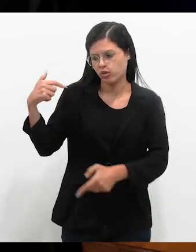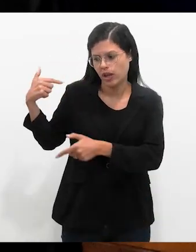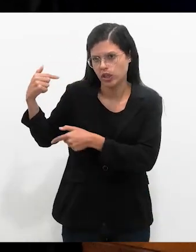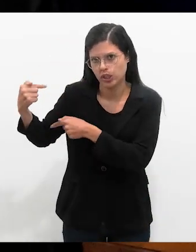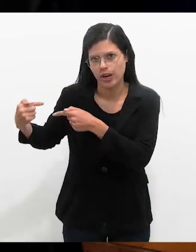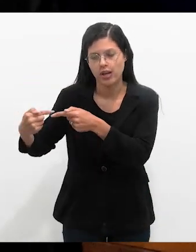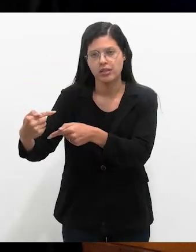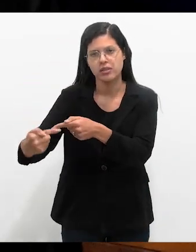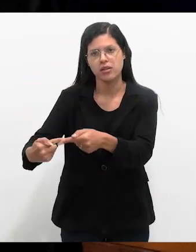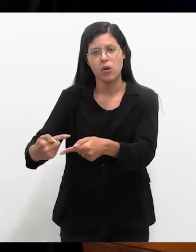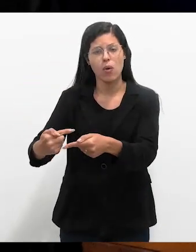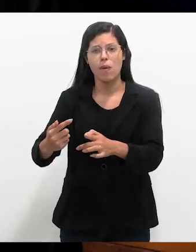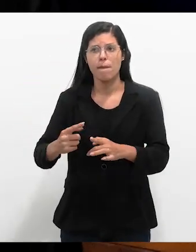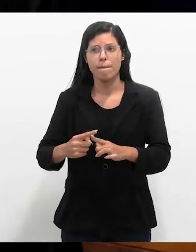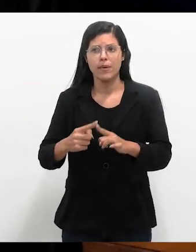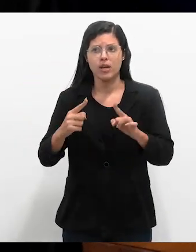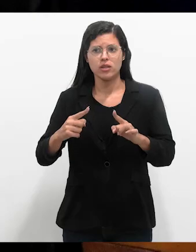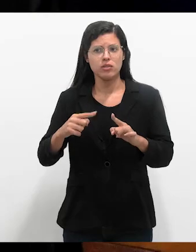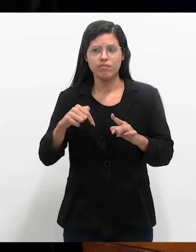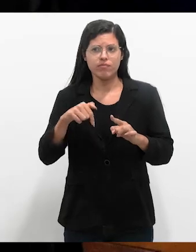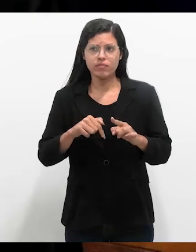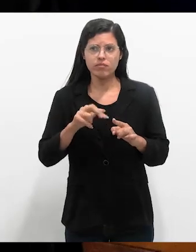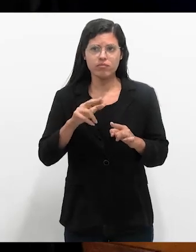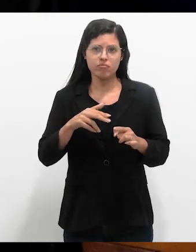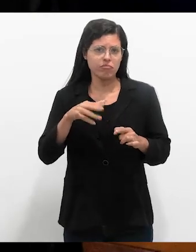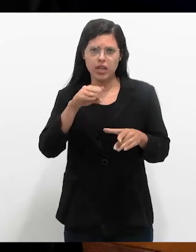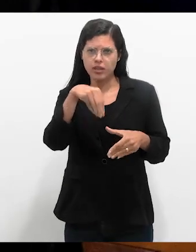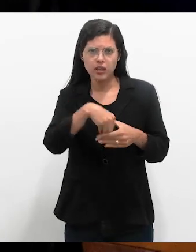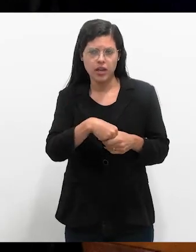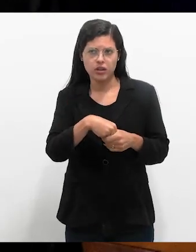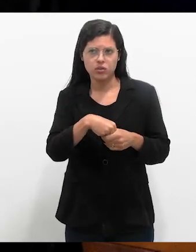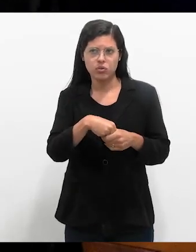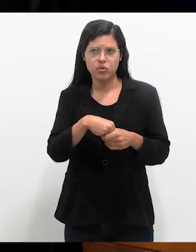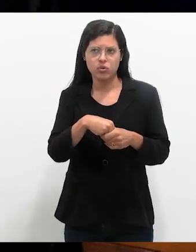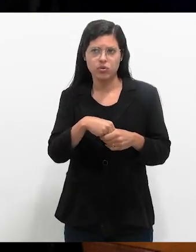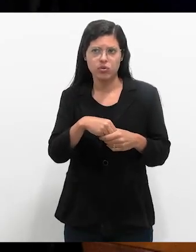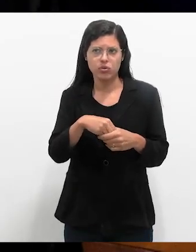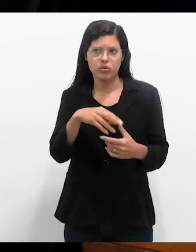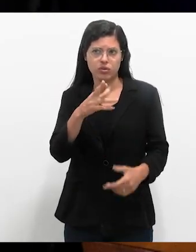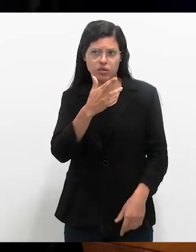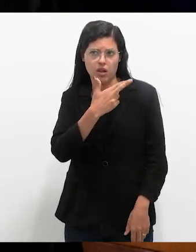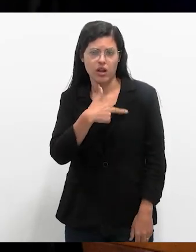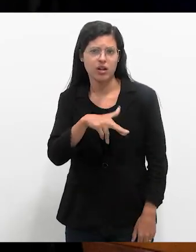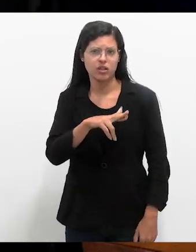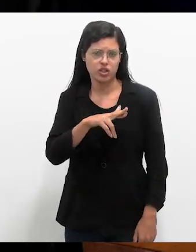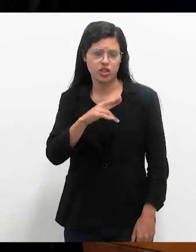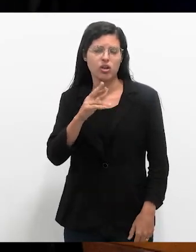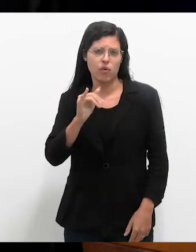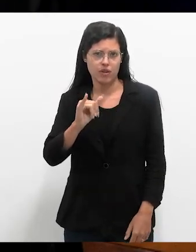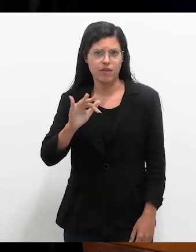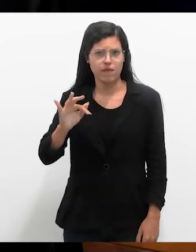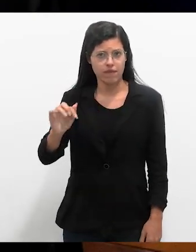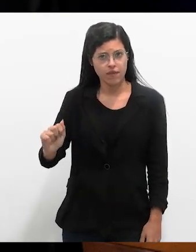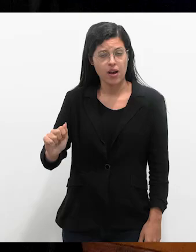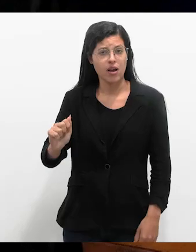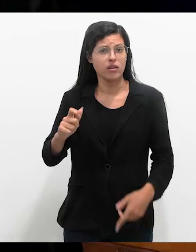né? Mas não necessariamente ele faça parte da religião da qual ficou conhecido lei e fé. E a gente precisa entender também